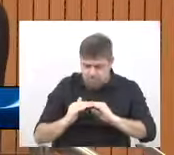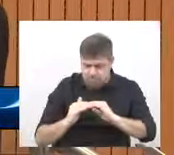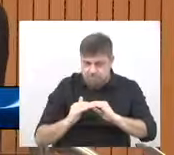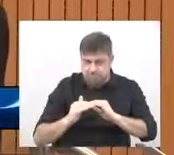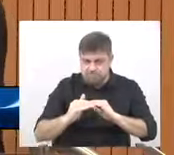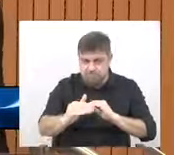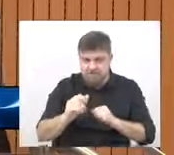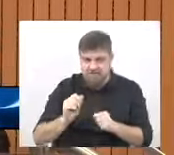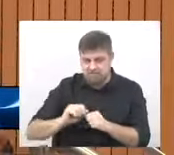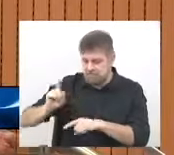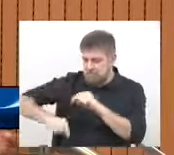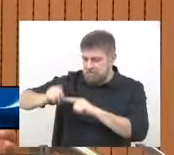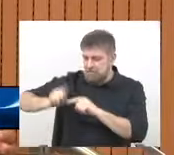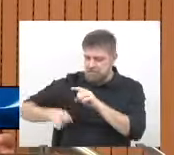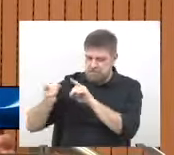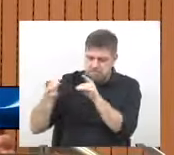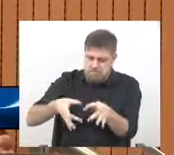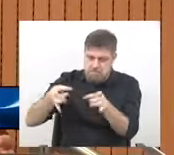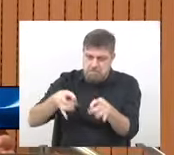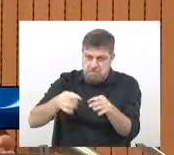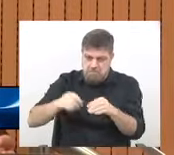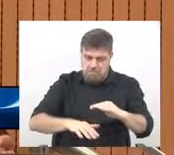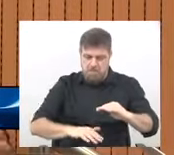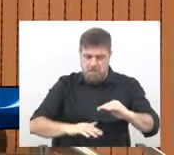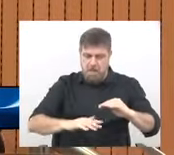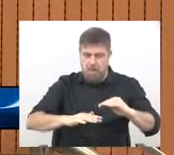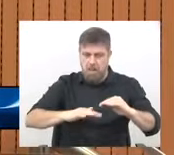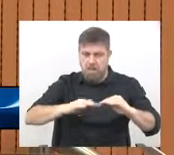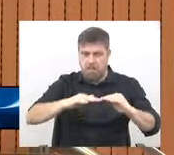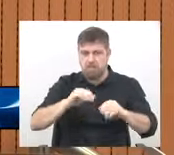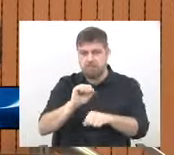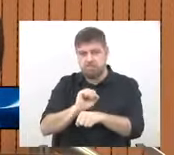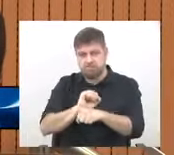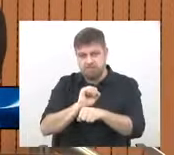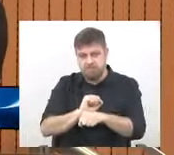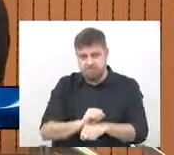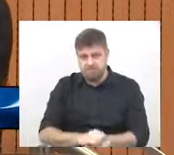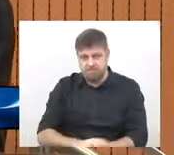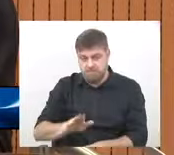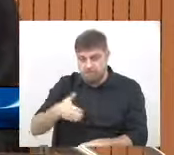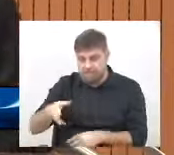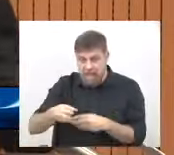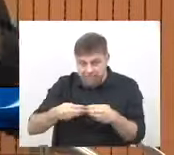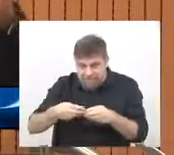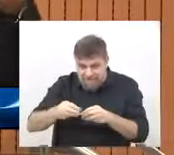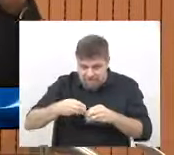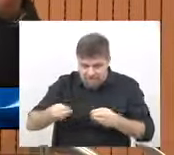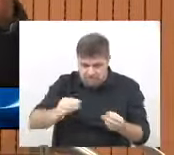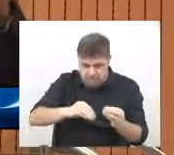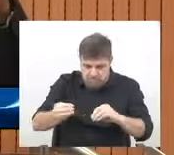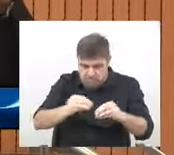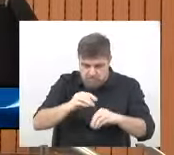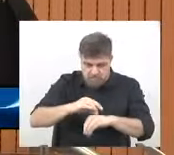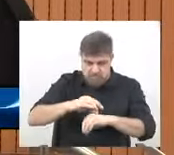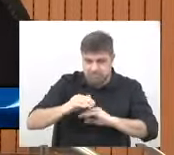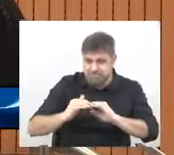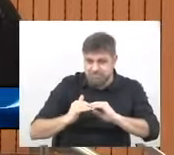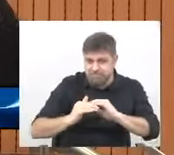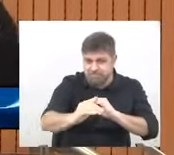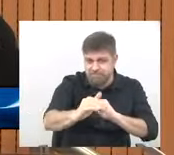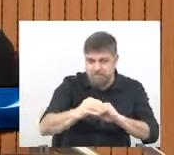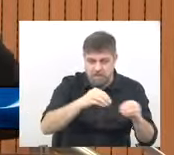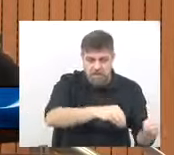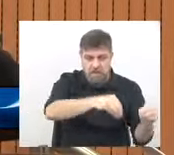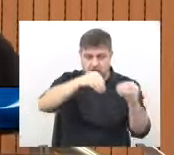jogar entulho, esperar um pouco. Enquanto a massa que é para vir ali está se fazendo para